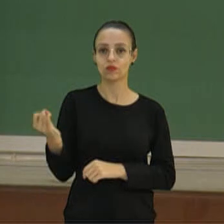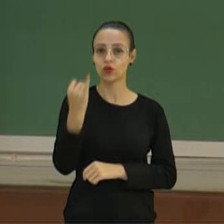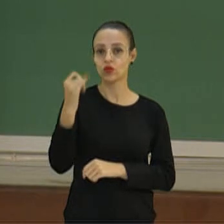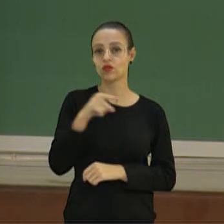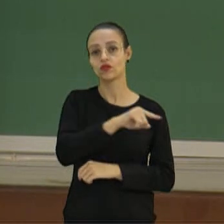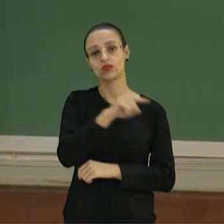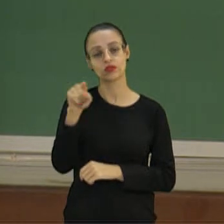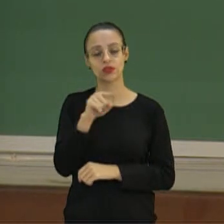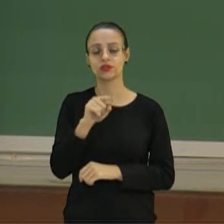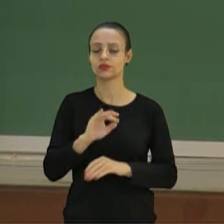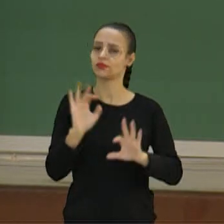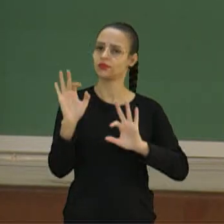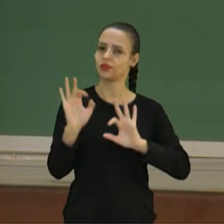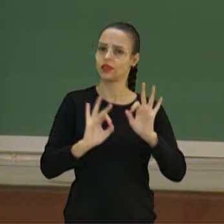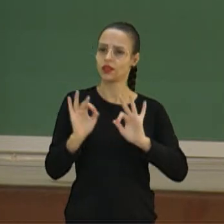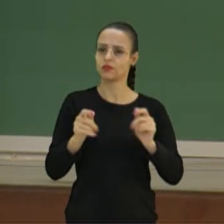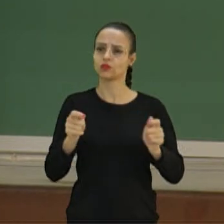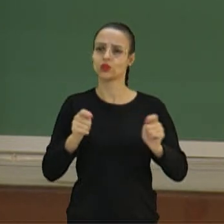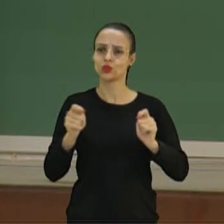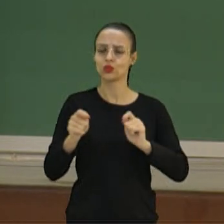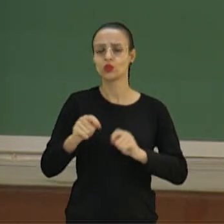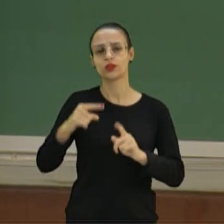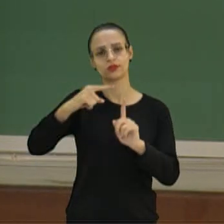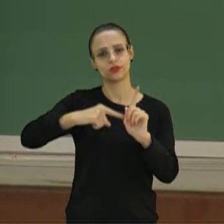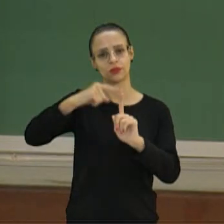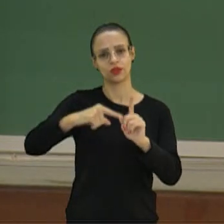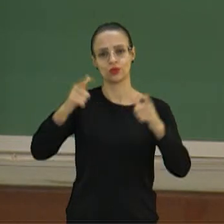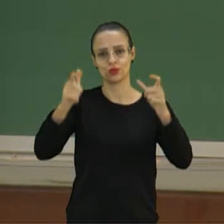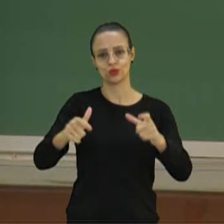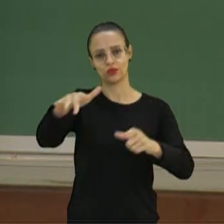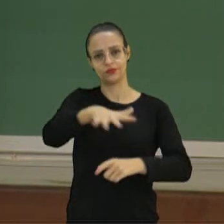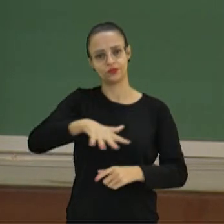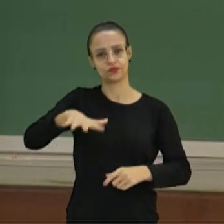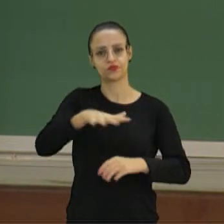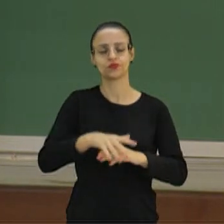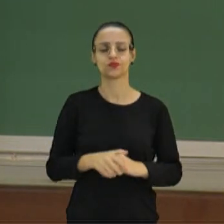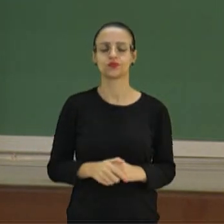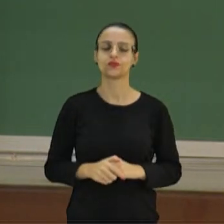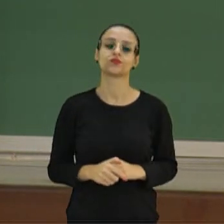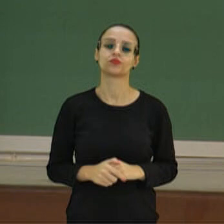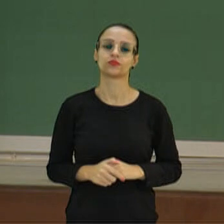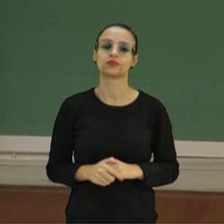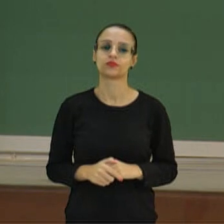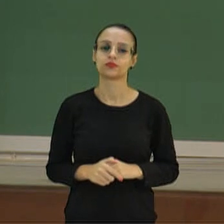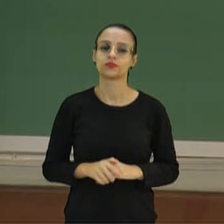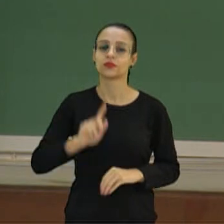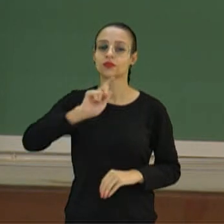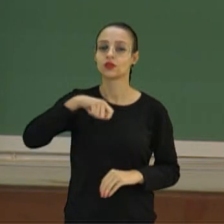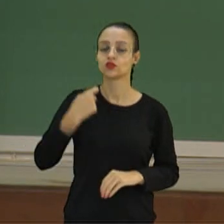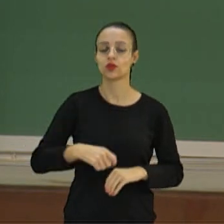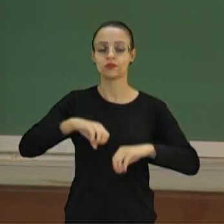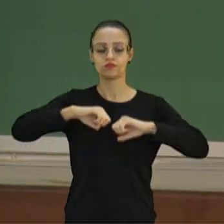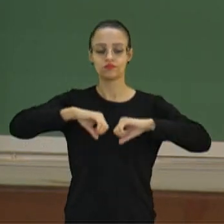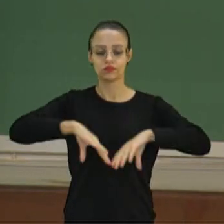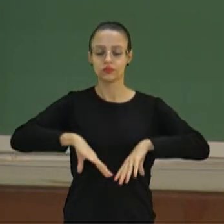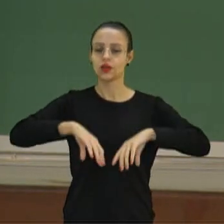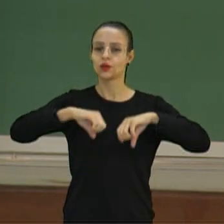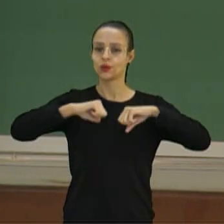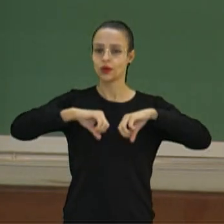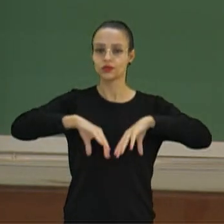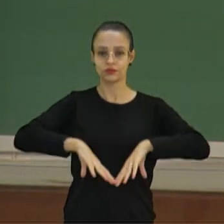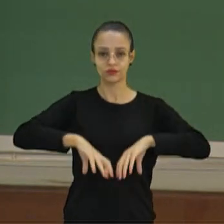elas se regularem conforme a temperatura da onde elas estão. Quanto à respiração dos répteis, eles